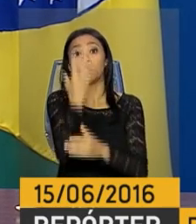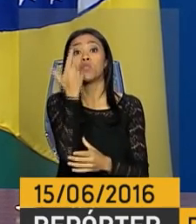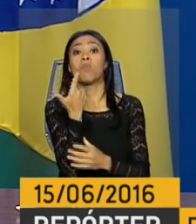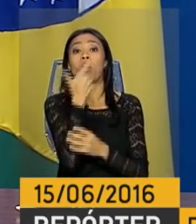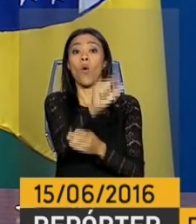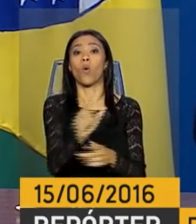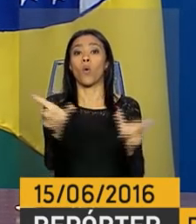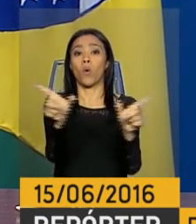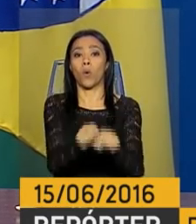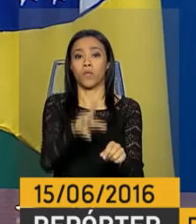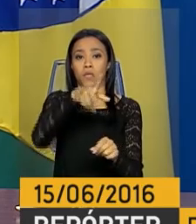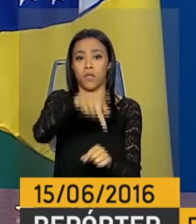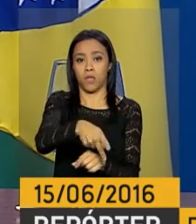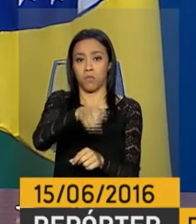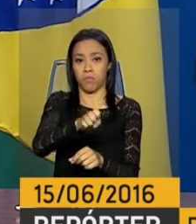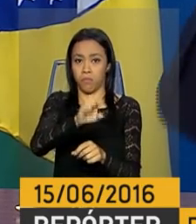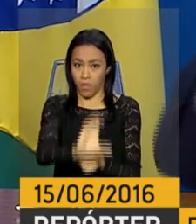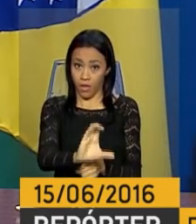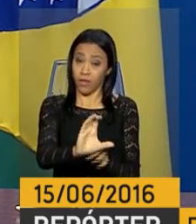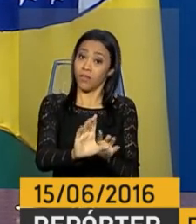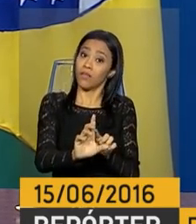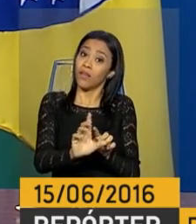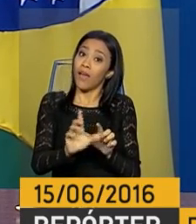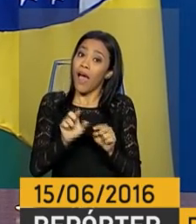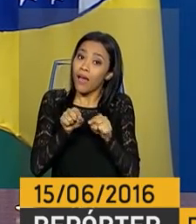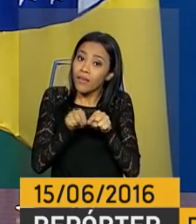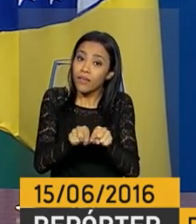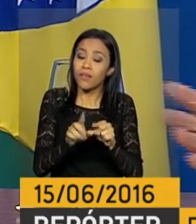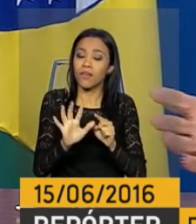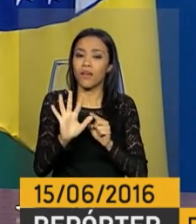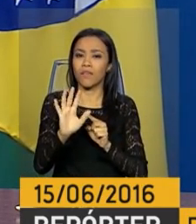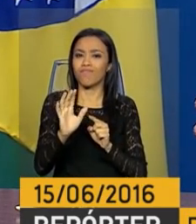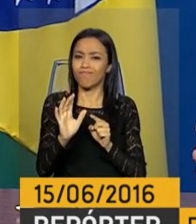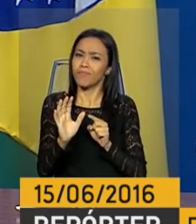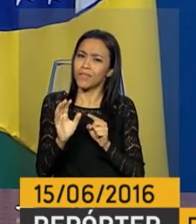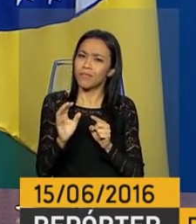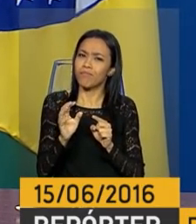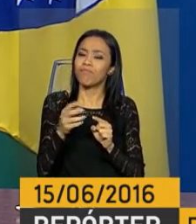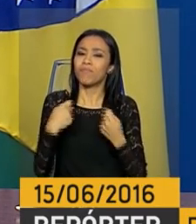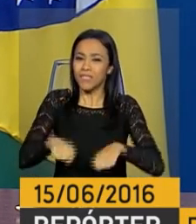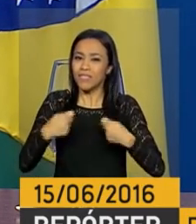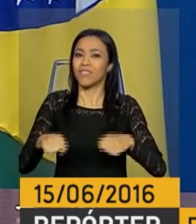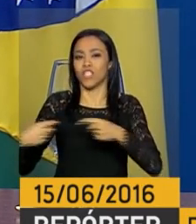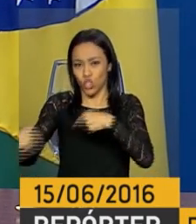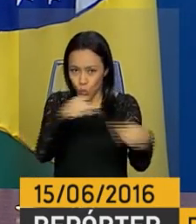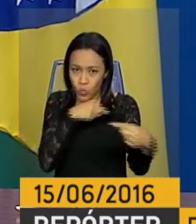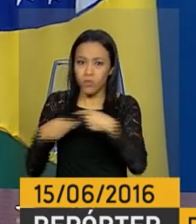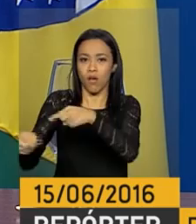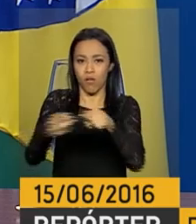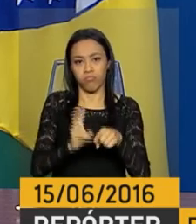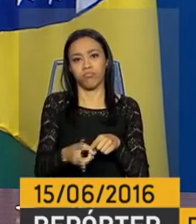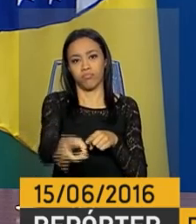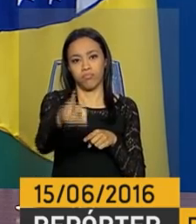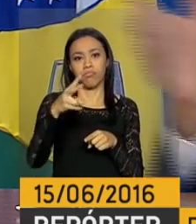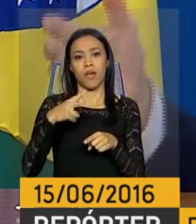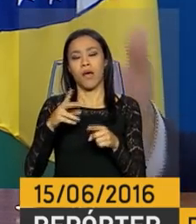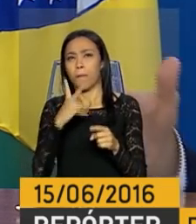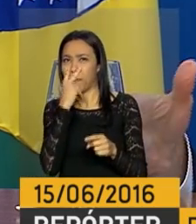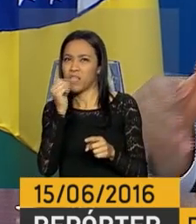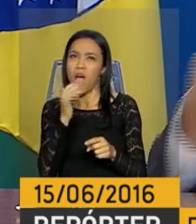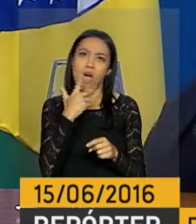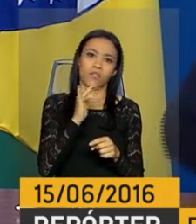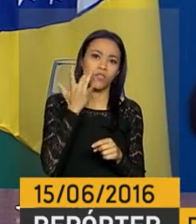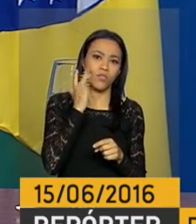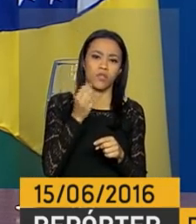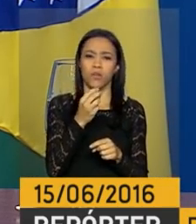PEC para existe um convite aí a a uma discussão permanente desse prazo. Alguns acham que depois de 3 anos,